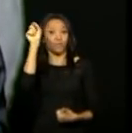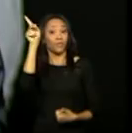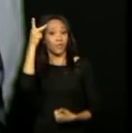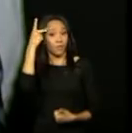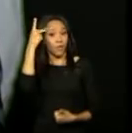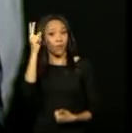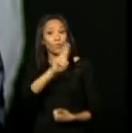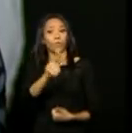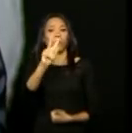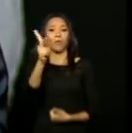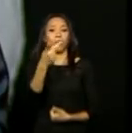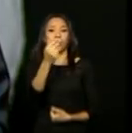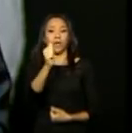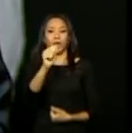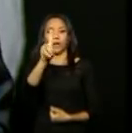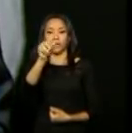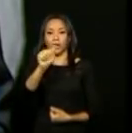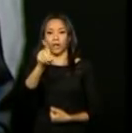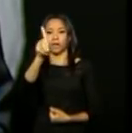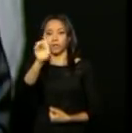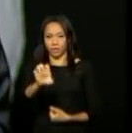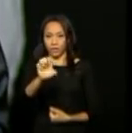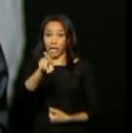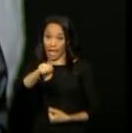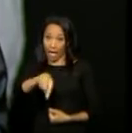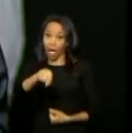acaso, ex-ministro da Educação do Brasil.